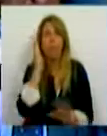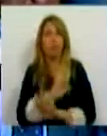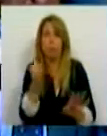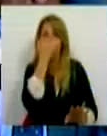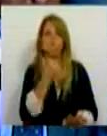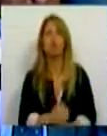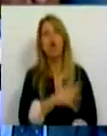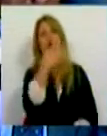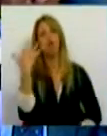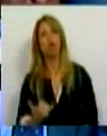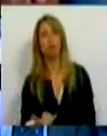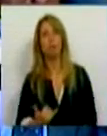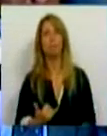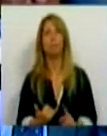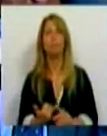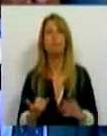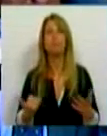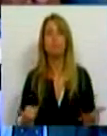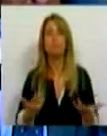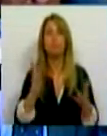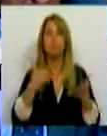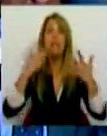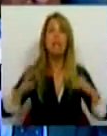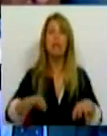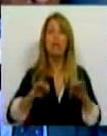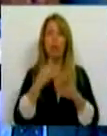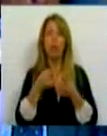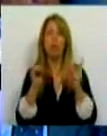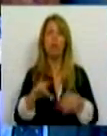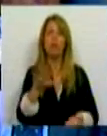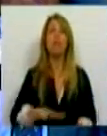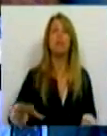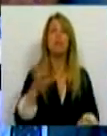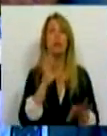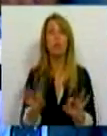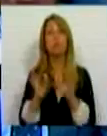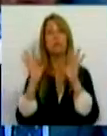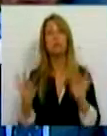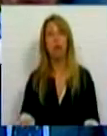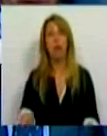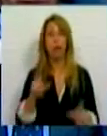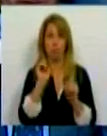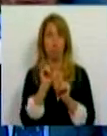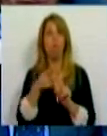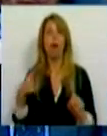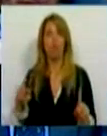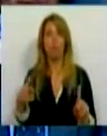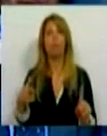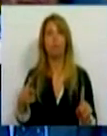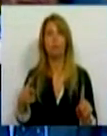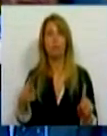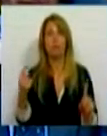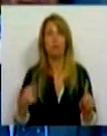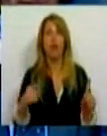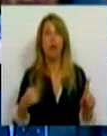segundo lugar, temos que evitar ser de novo colocados na situação em que fomos colocados relativamente ao Banif, que é haver